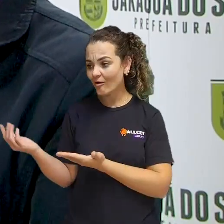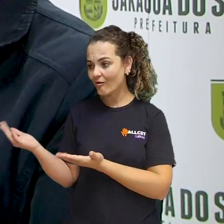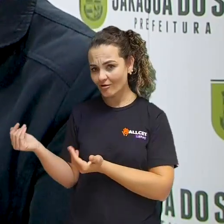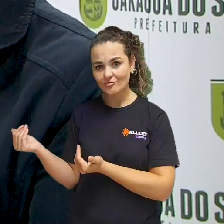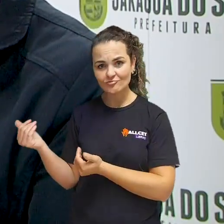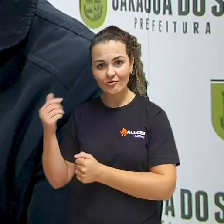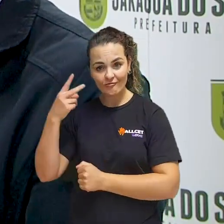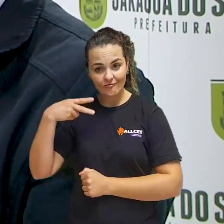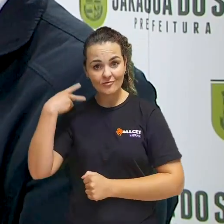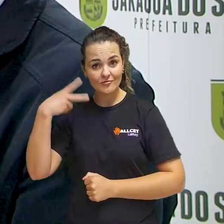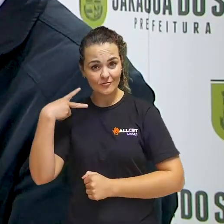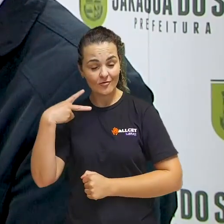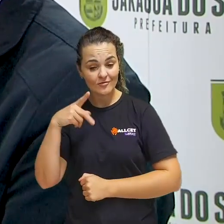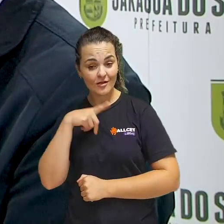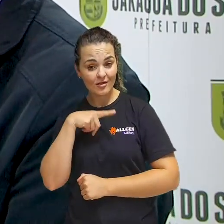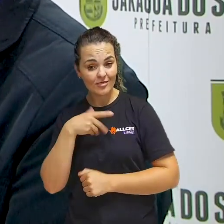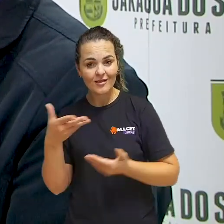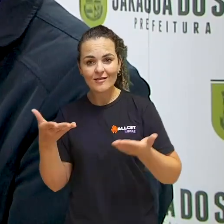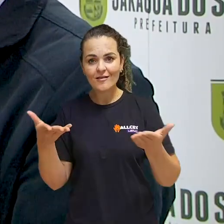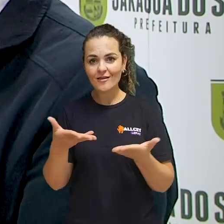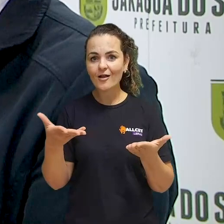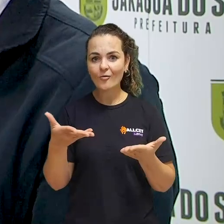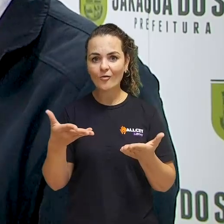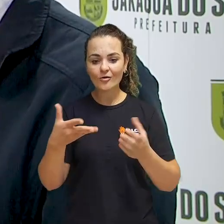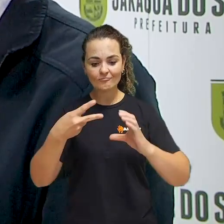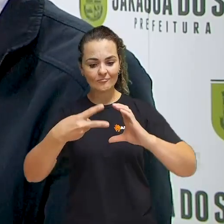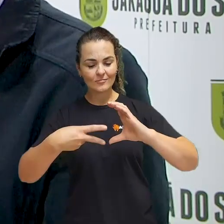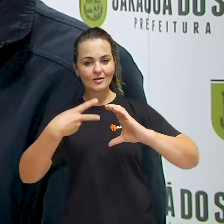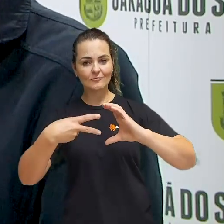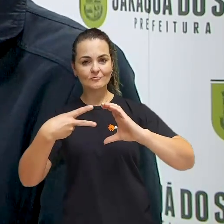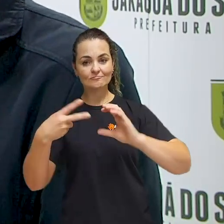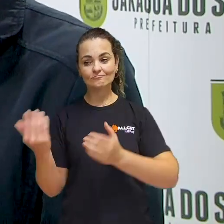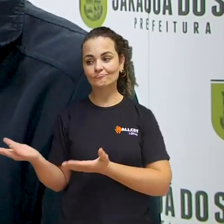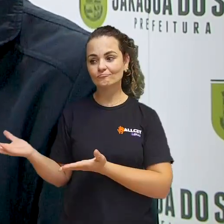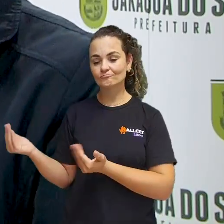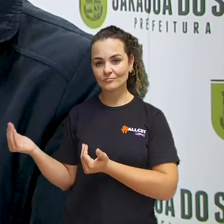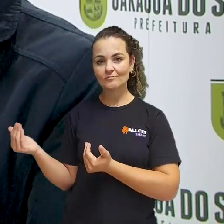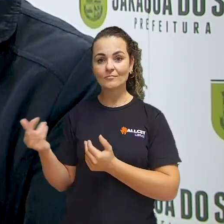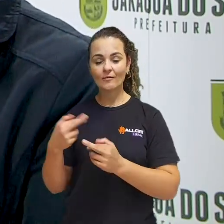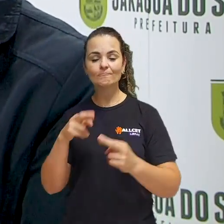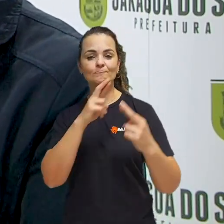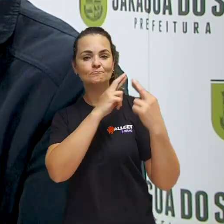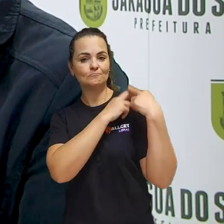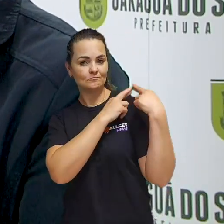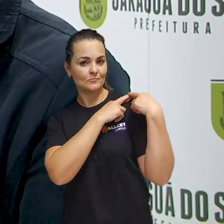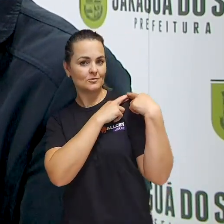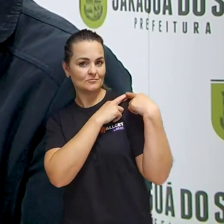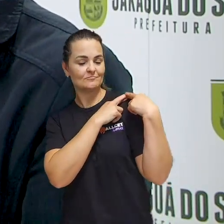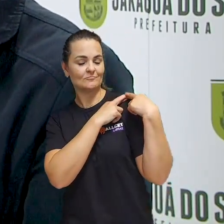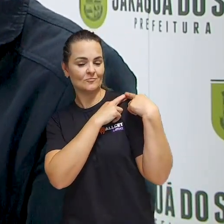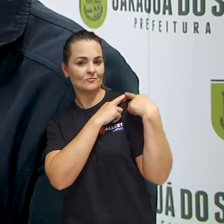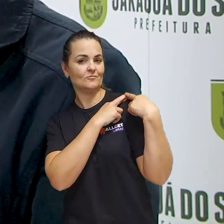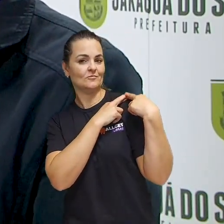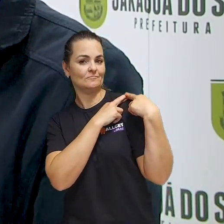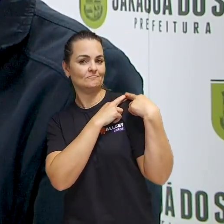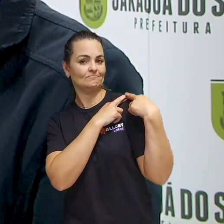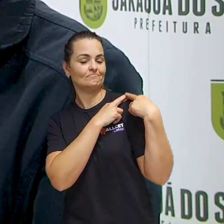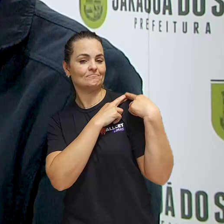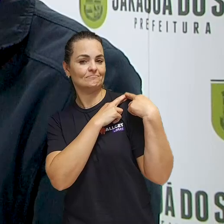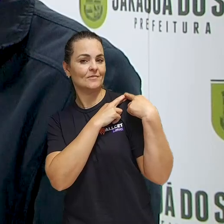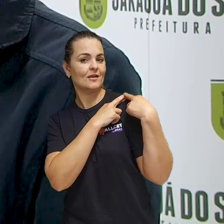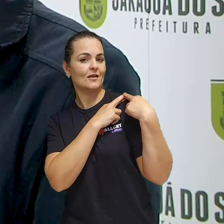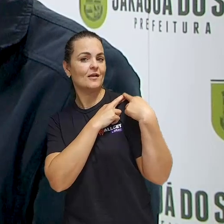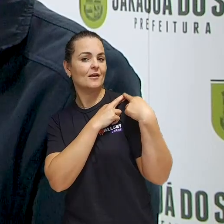importante trabalho que essa garotada tem hoje na Câmara de Vereadores Mirim. É uma